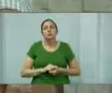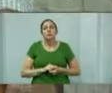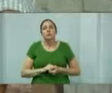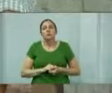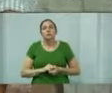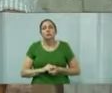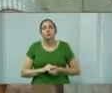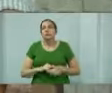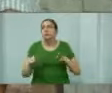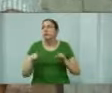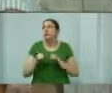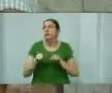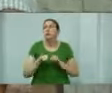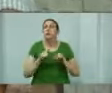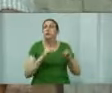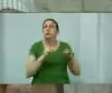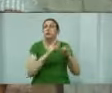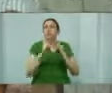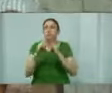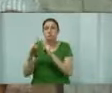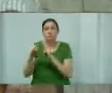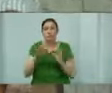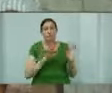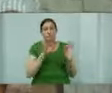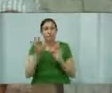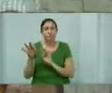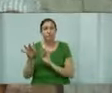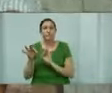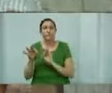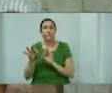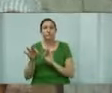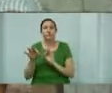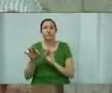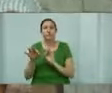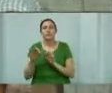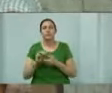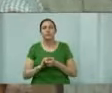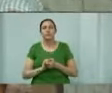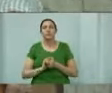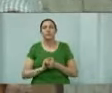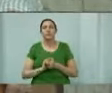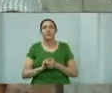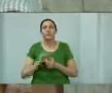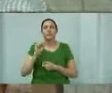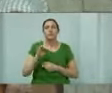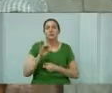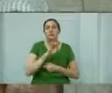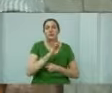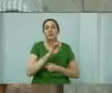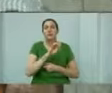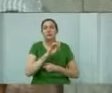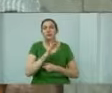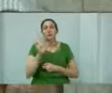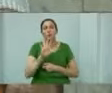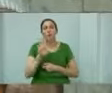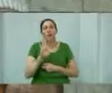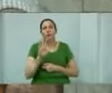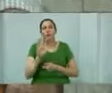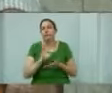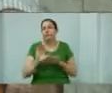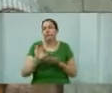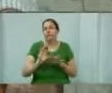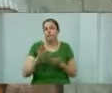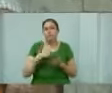para o Gilé, mas para todas as entidades que estão nos assistindo, que eu acho que o braço um pouquinho de cada um, porque não é recurso do Polis, da Câmara